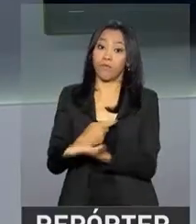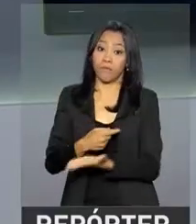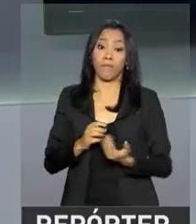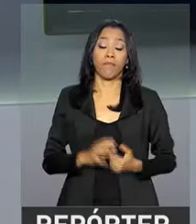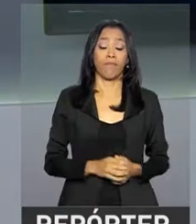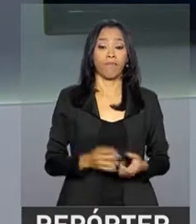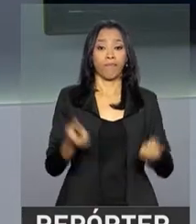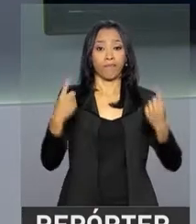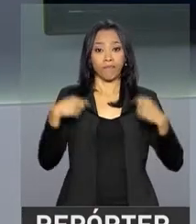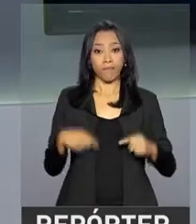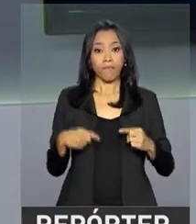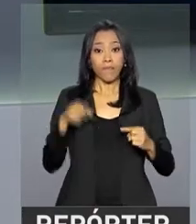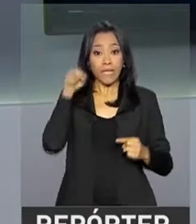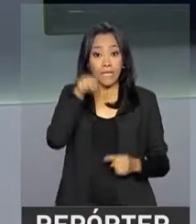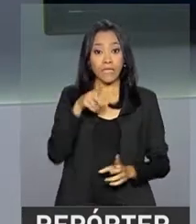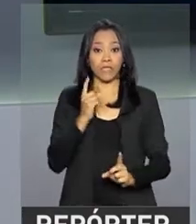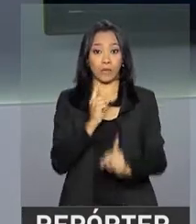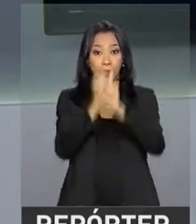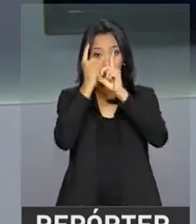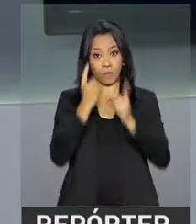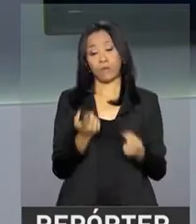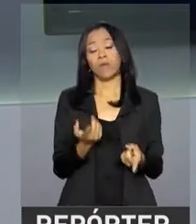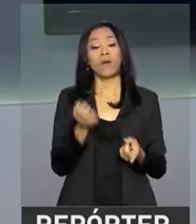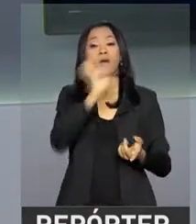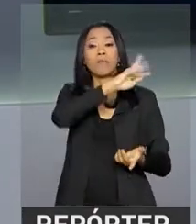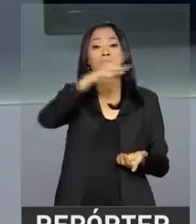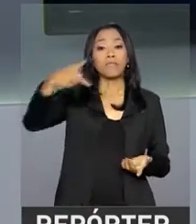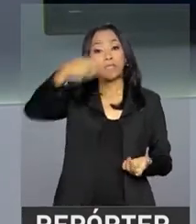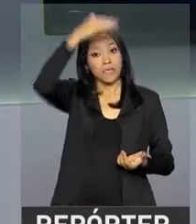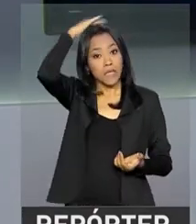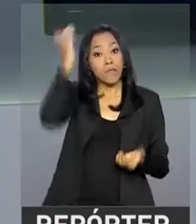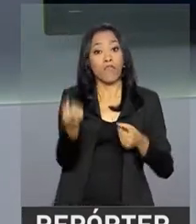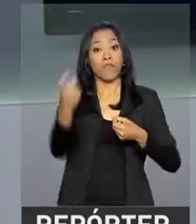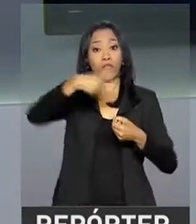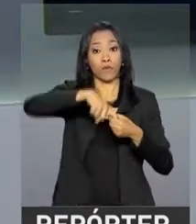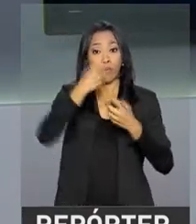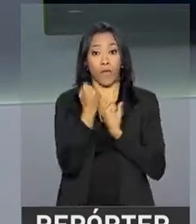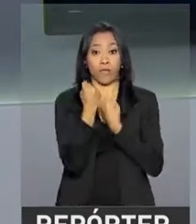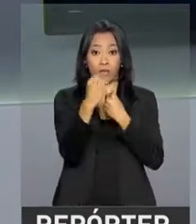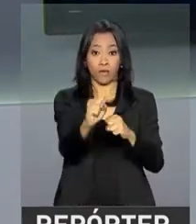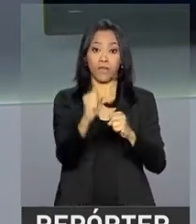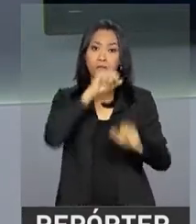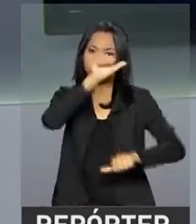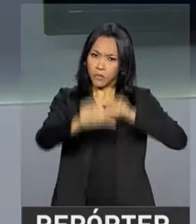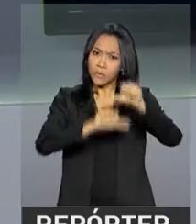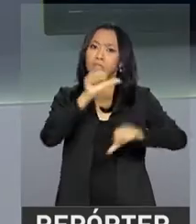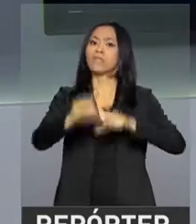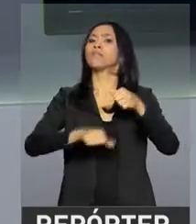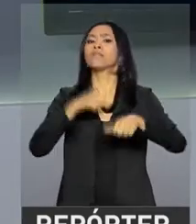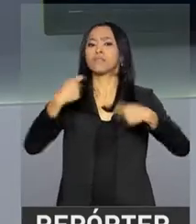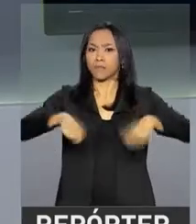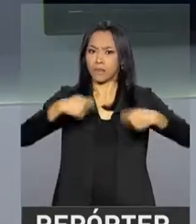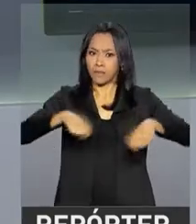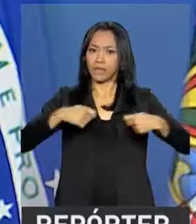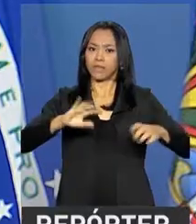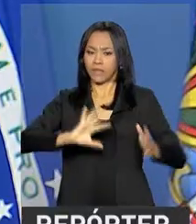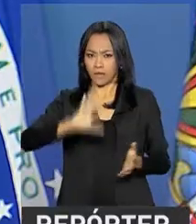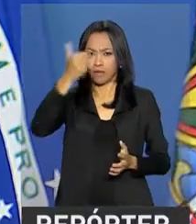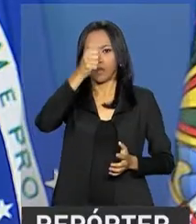durante a cerimônia o presidente michel temer voltou a defender a necessidade de reformas para o país como a da previdência